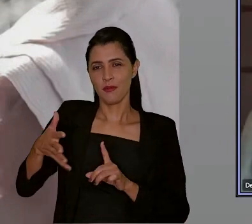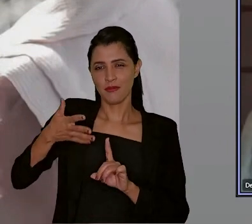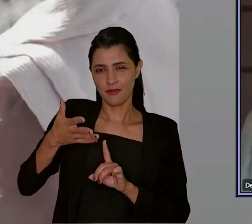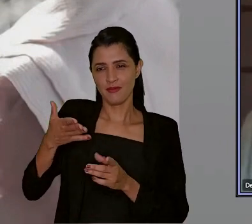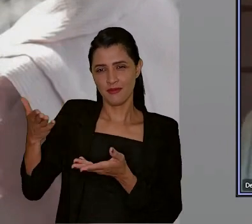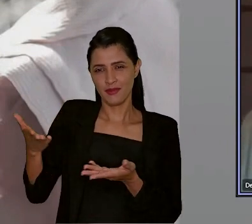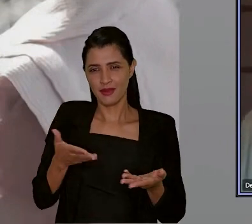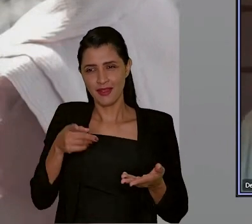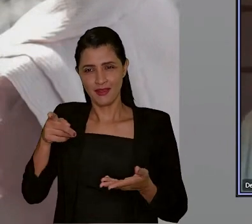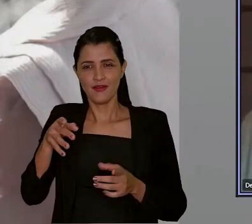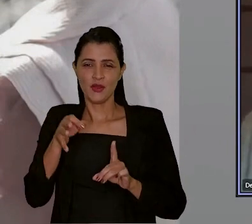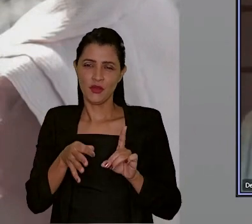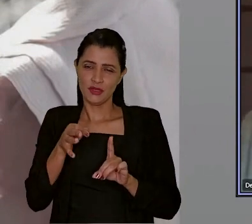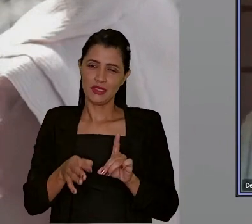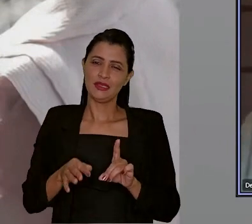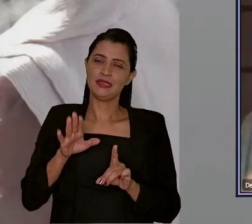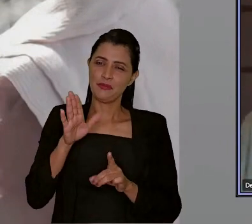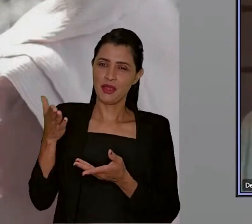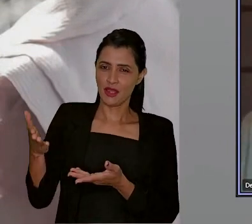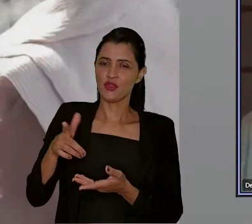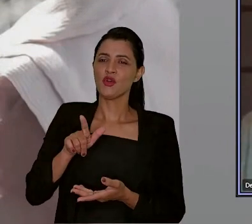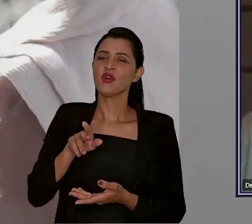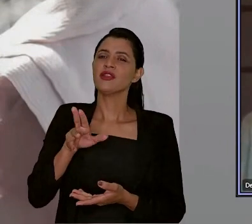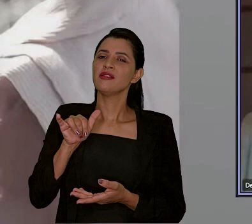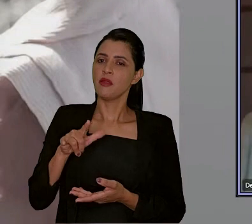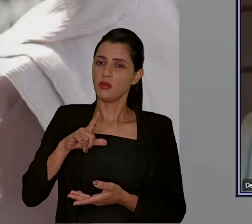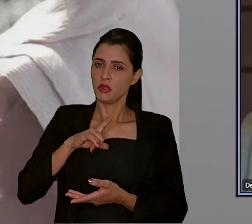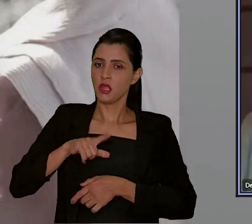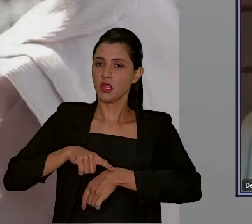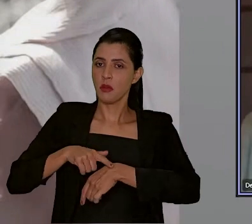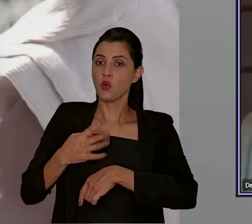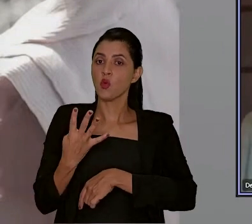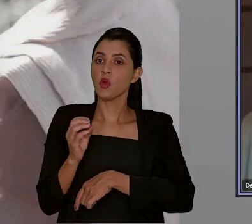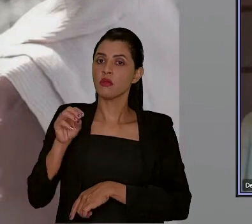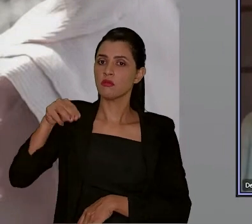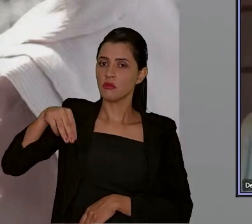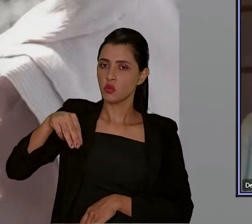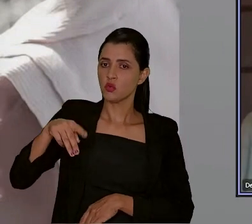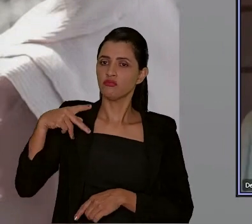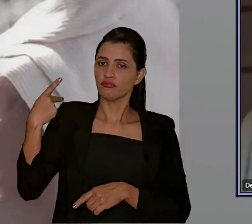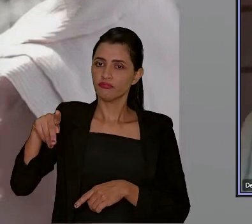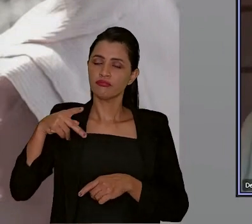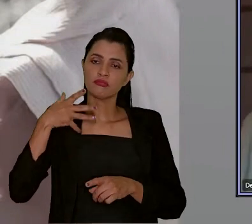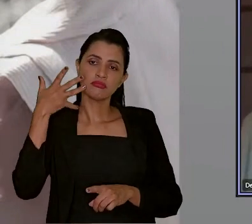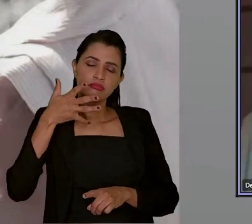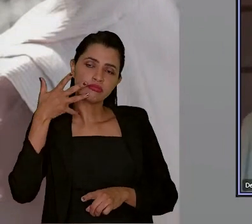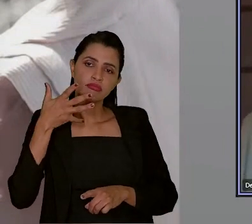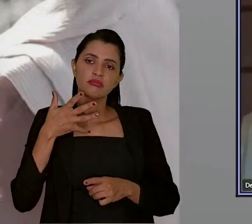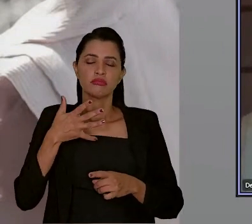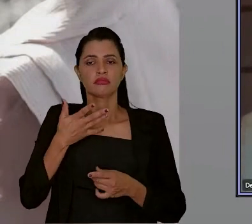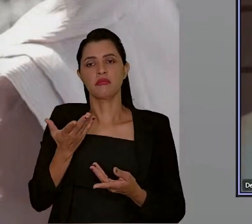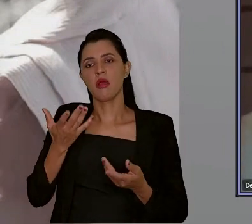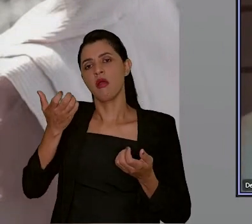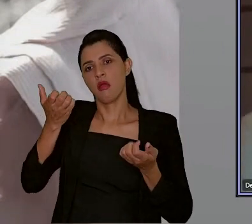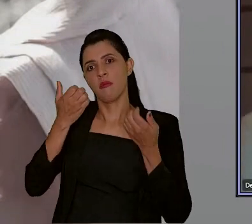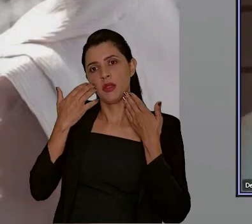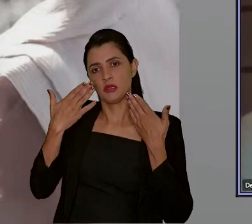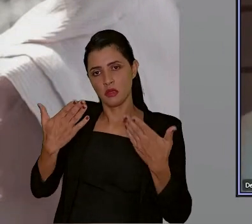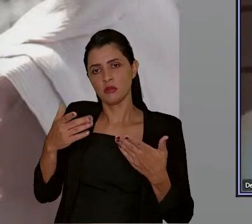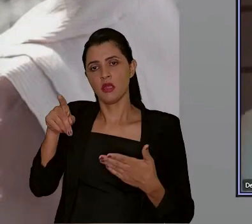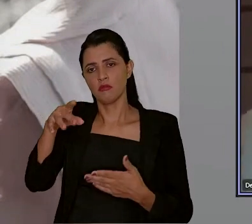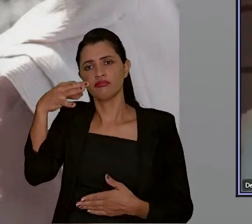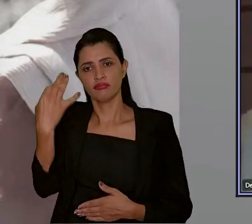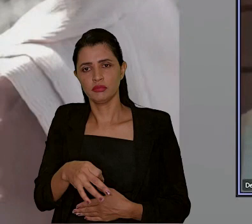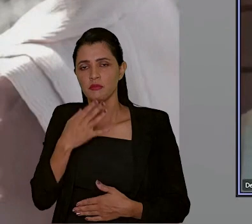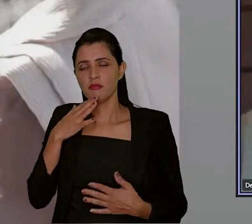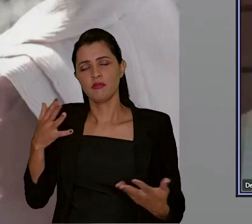ao desembargador Guilherme Calmon, que tem 40 minutos para a sua exposição, que certamente será